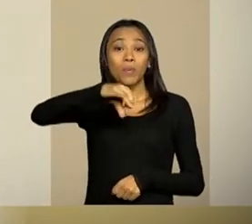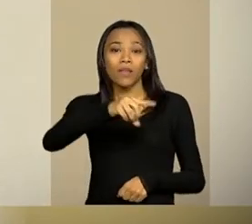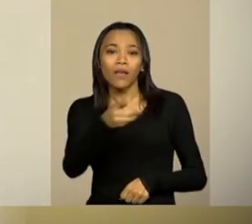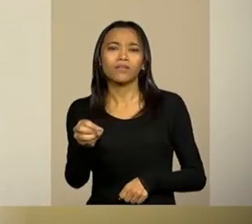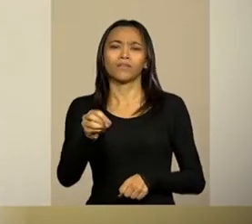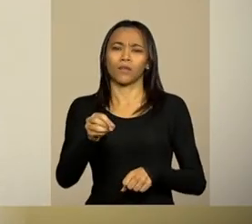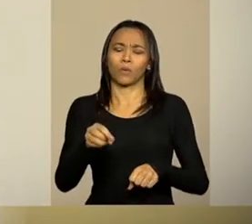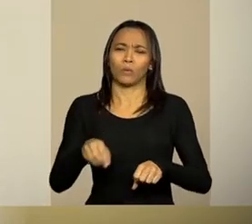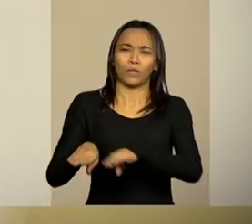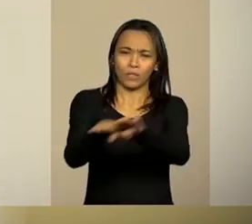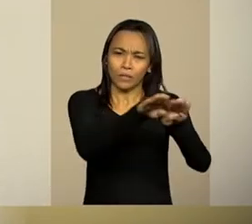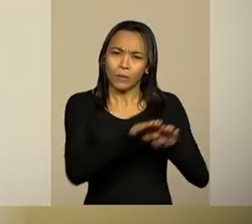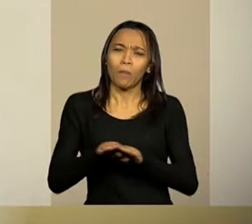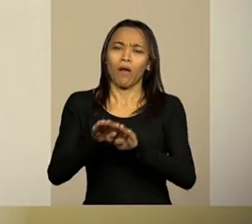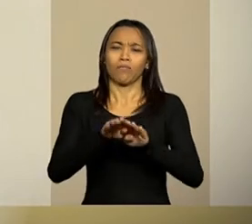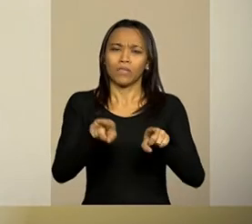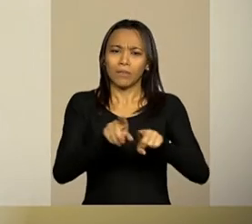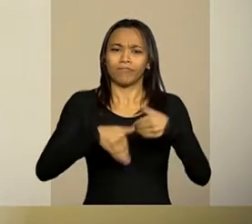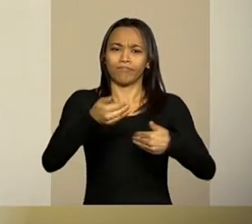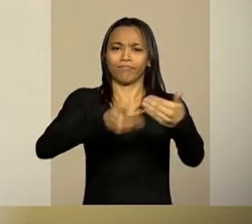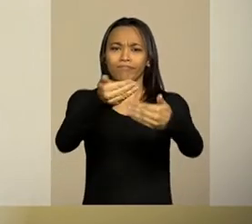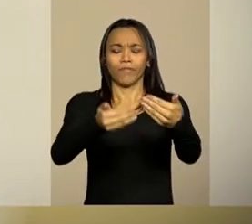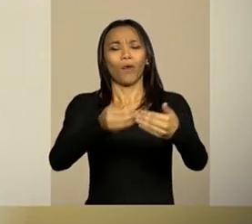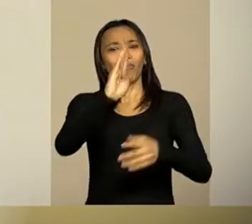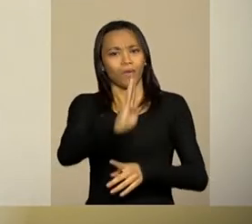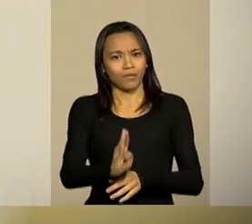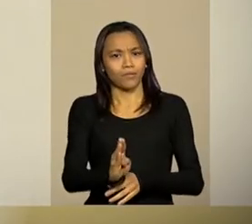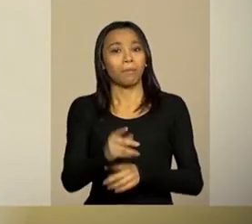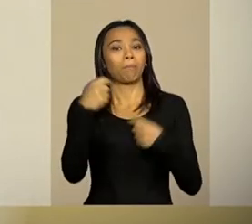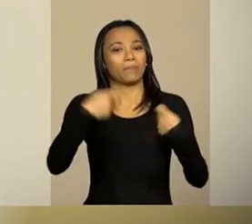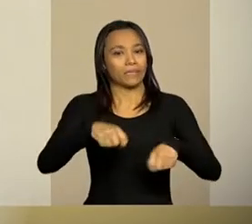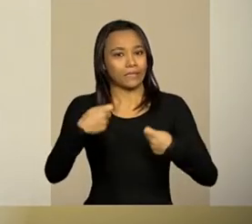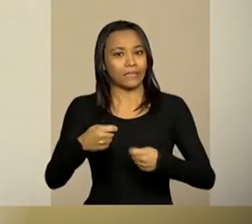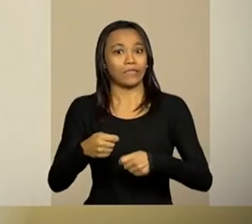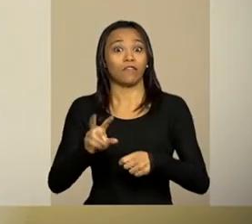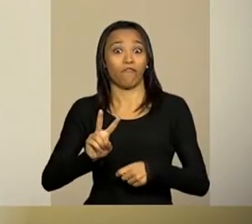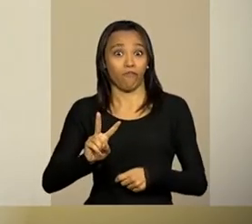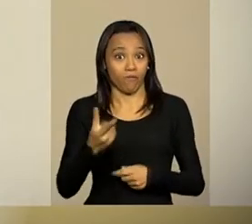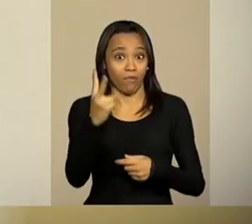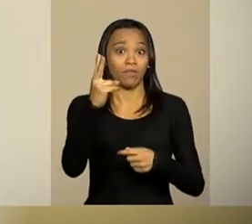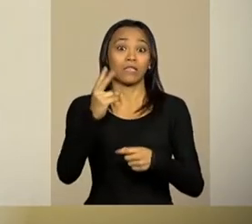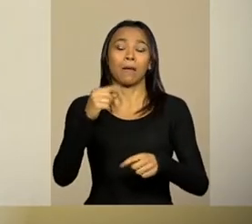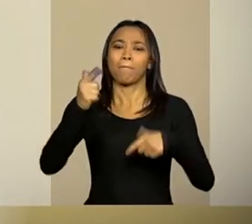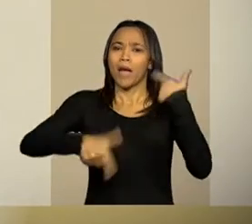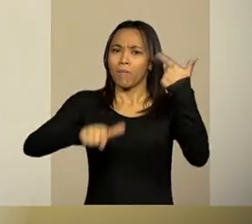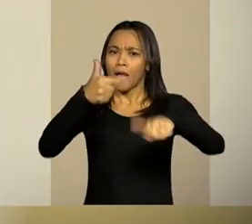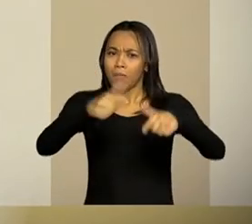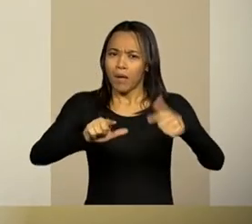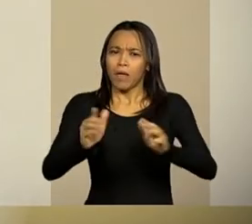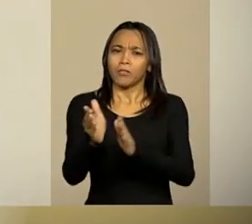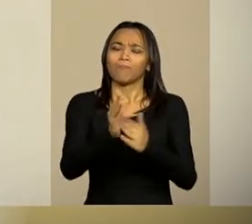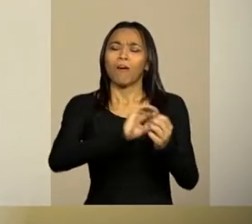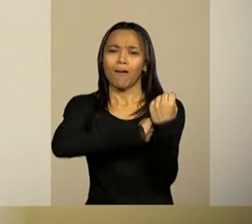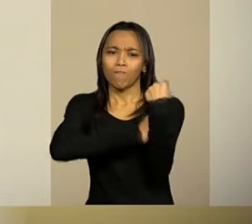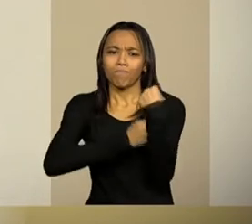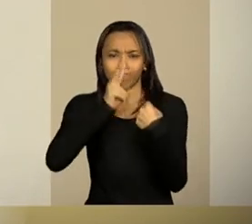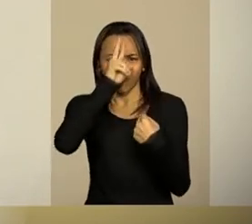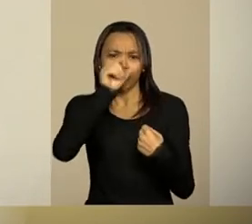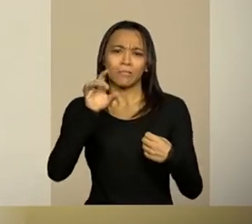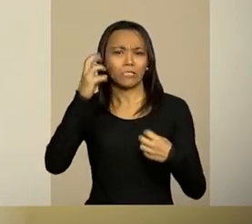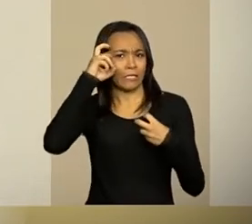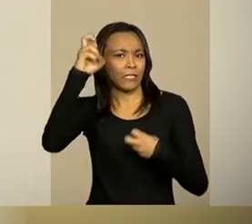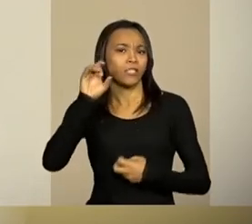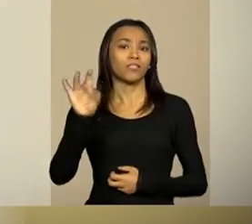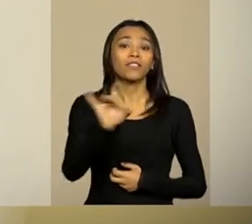nação mais justa e desenvolvida Luciano O Brasil precisa valorizar cada vez mais a força eo talento de cada